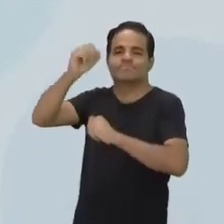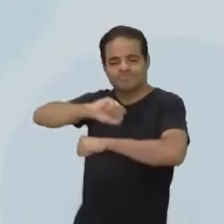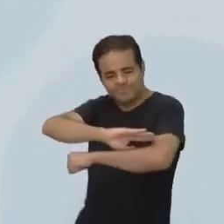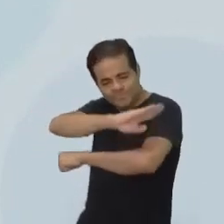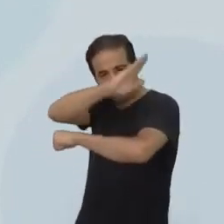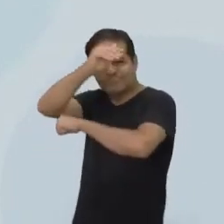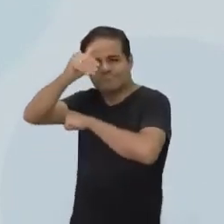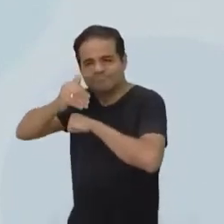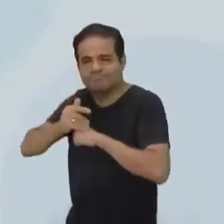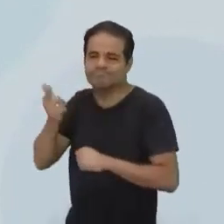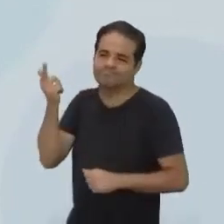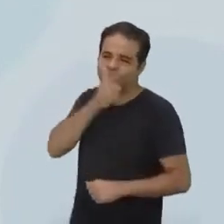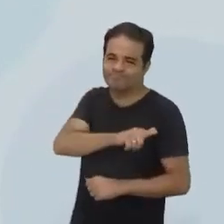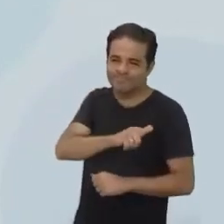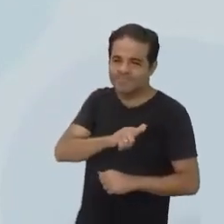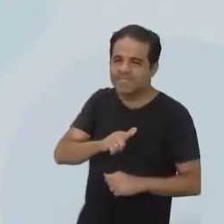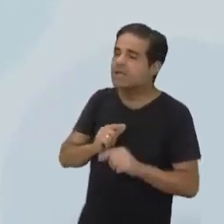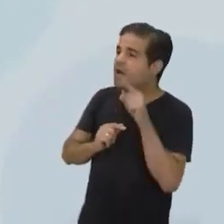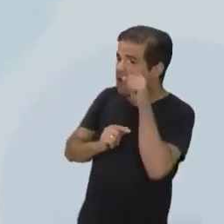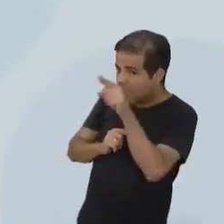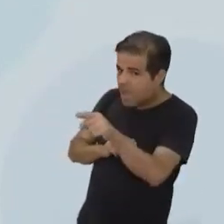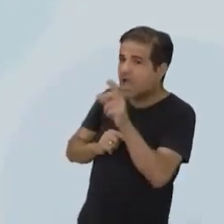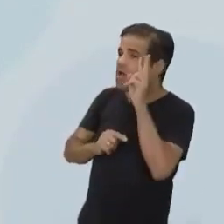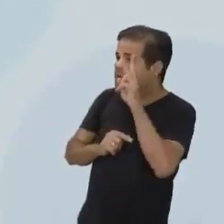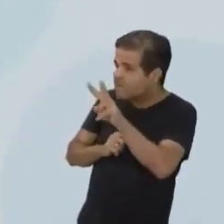Então, a gente consegue ver, né,